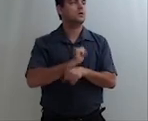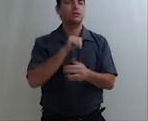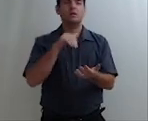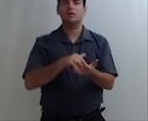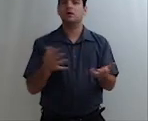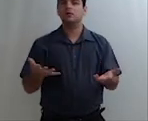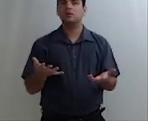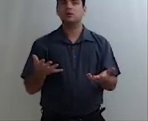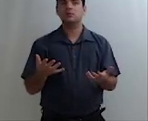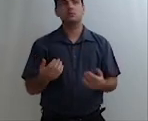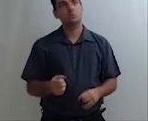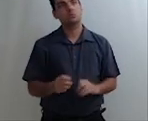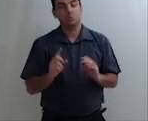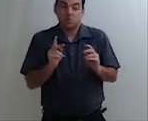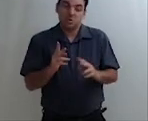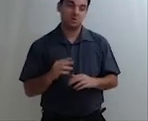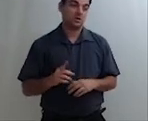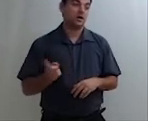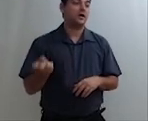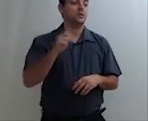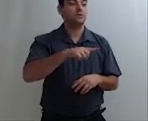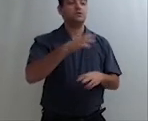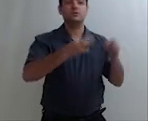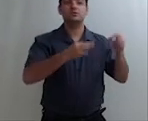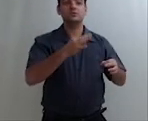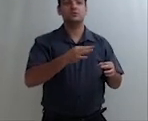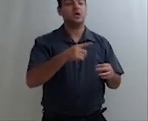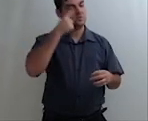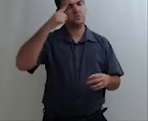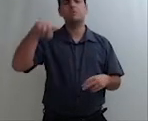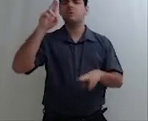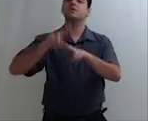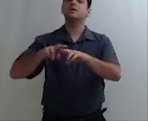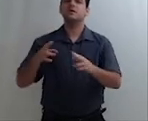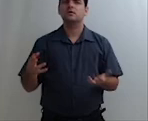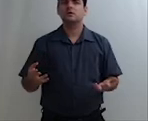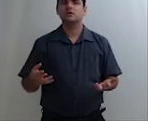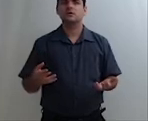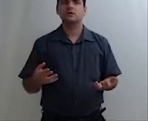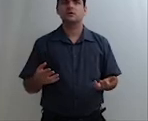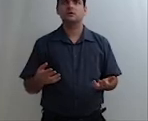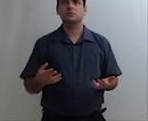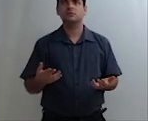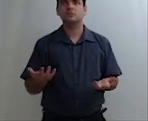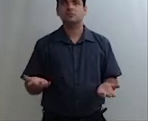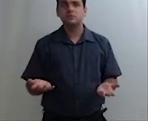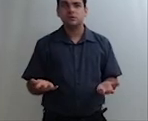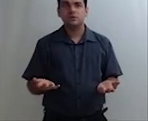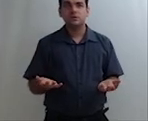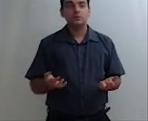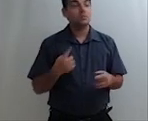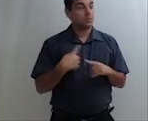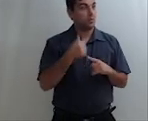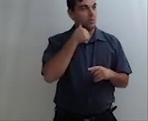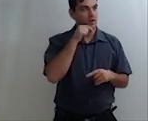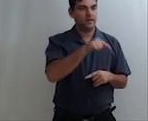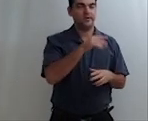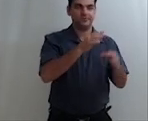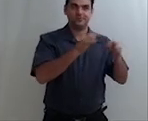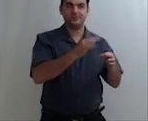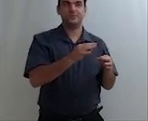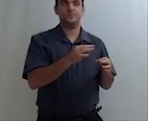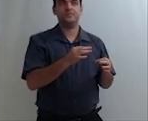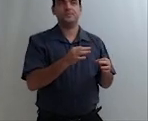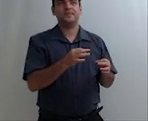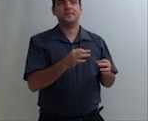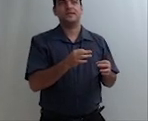juízo é decretada a prisão preventiva do Renan com a juíza eh